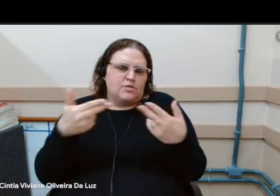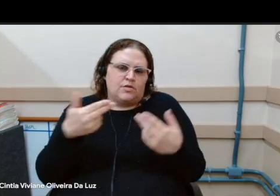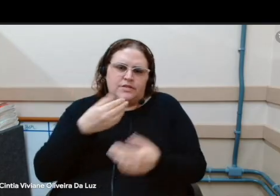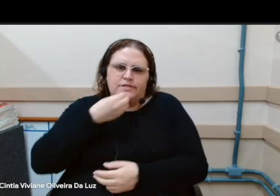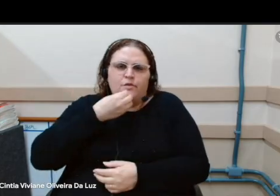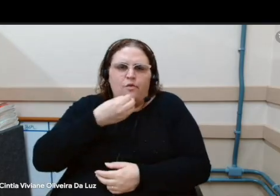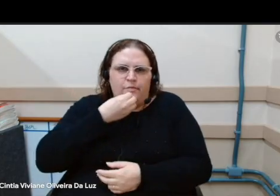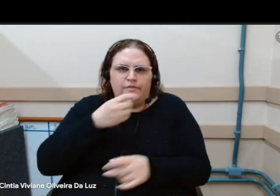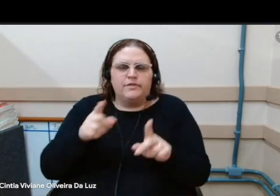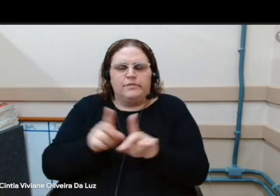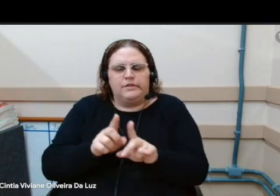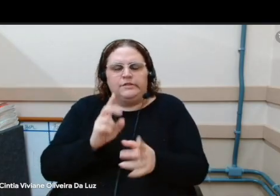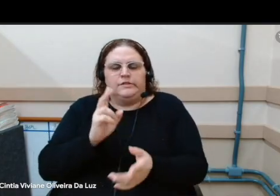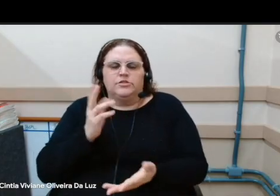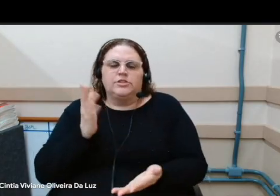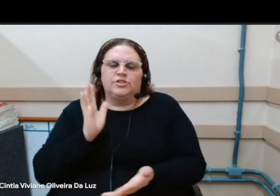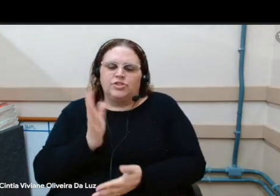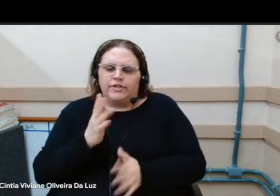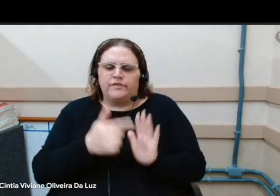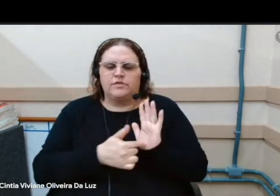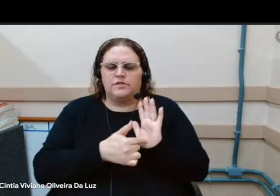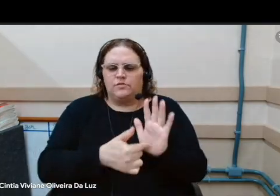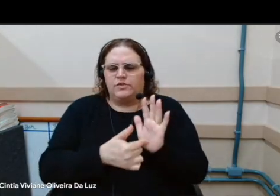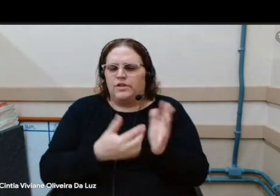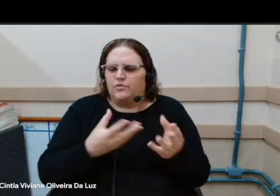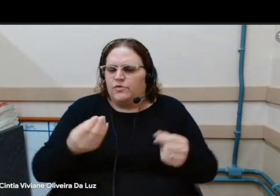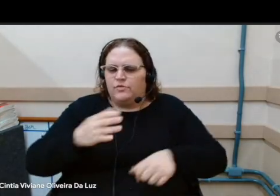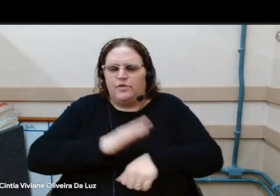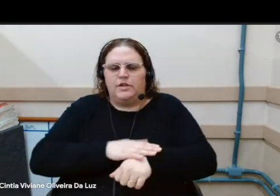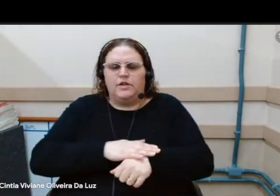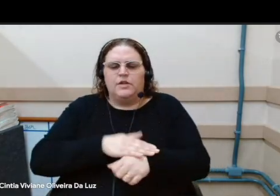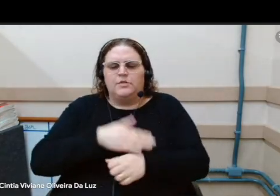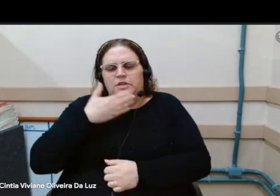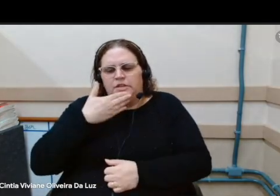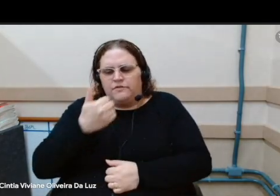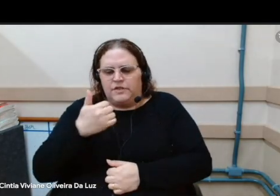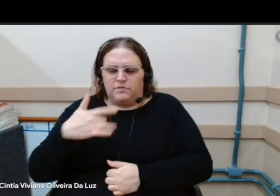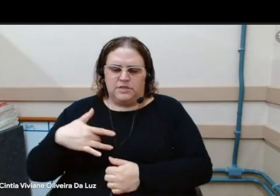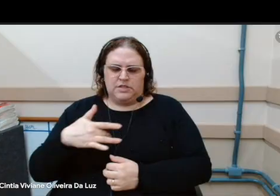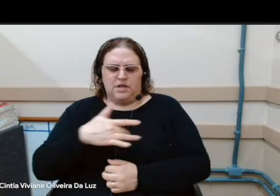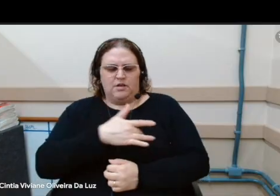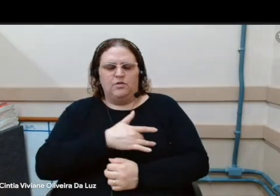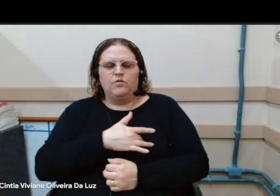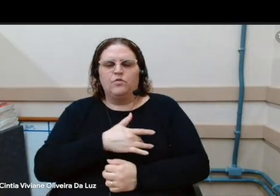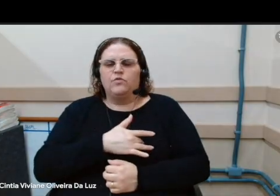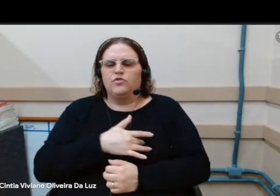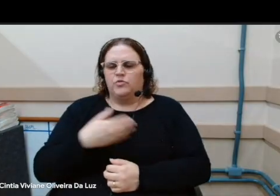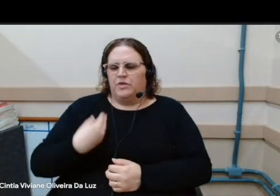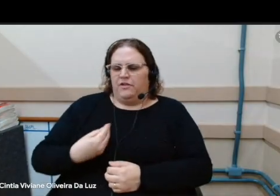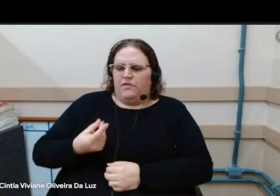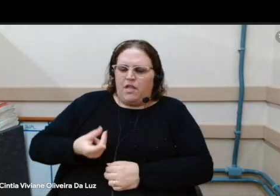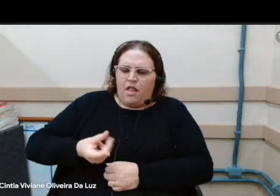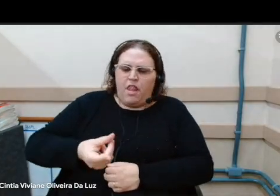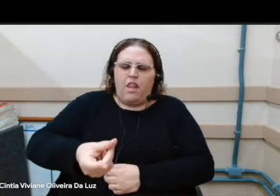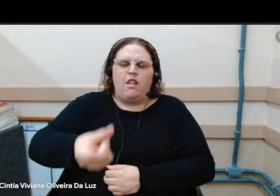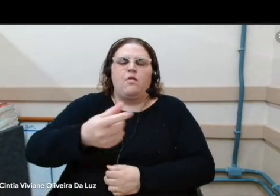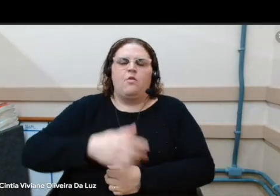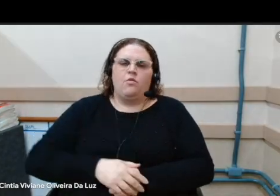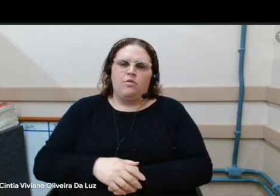vinham sendo né apontados Muitas vezes os benefícios paraa saúde né paraa longevidade enfim